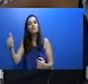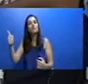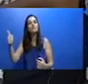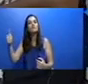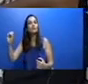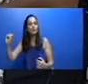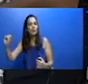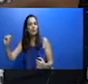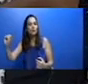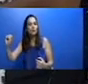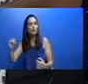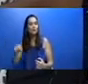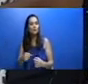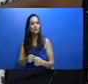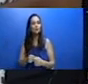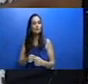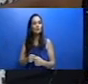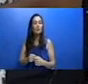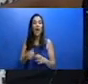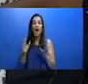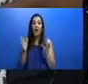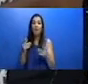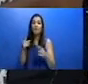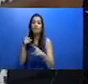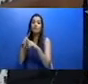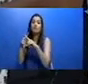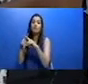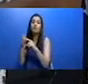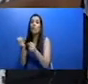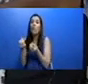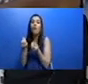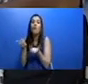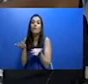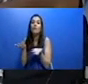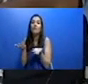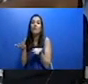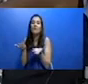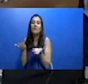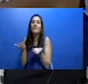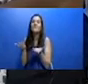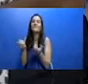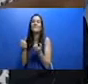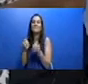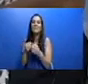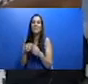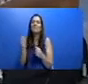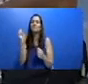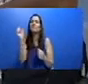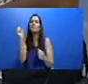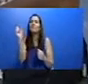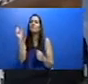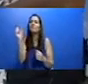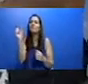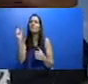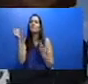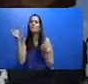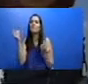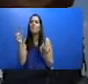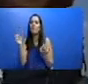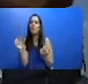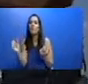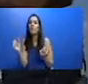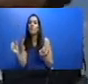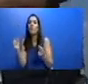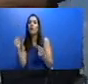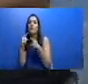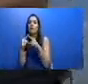Agora, aqui lá na tabuada que nós já estudamos, quem vezes quem tem o resultado 18? Quando eu falo quem, é